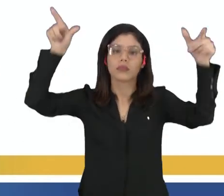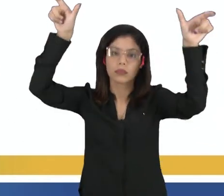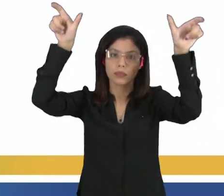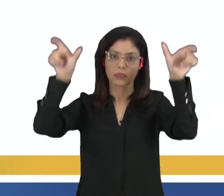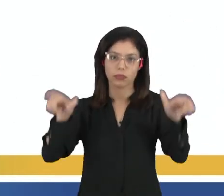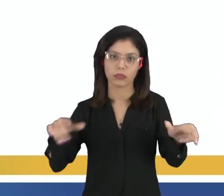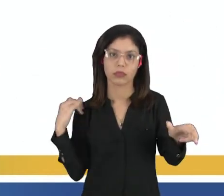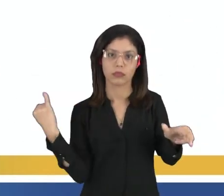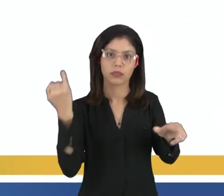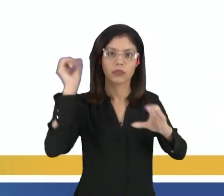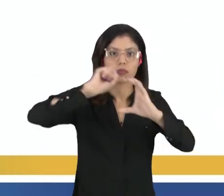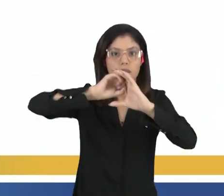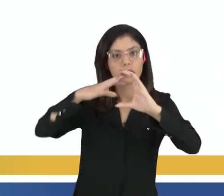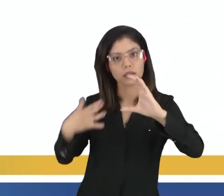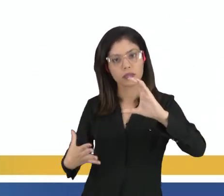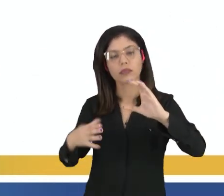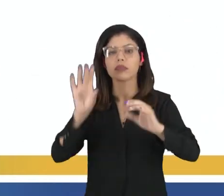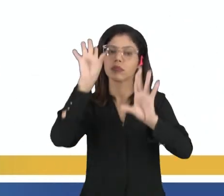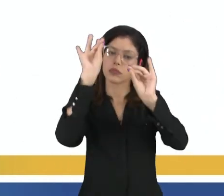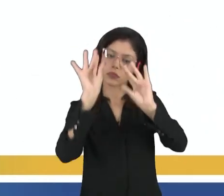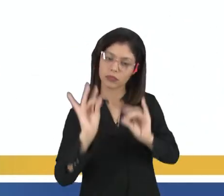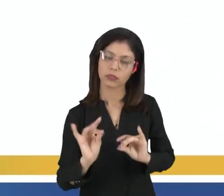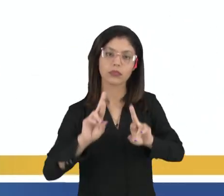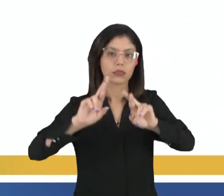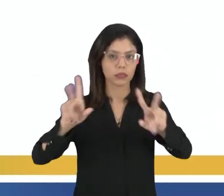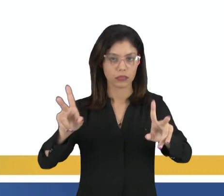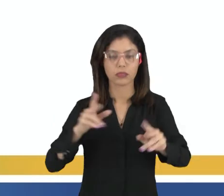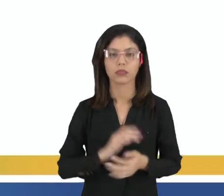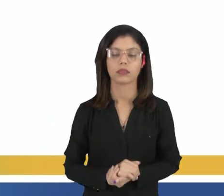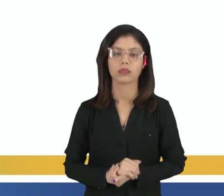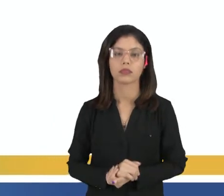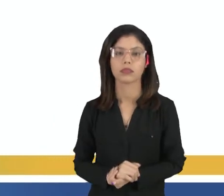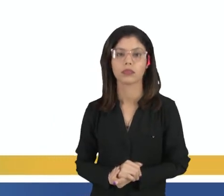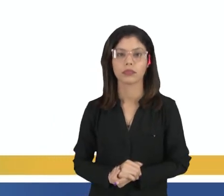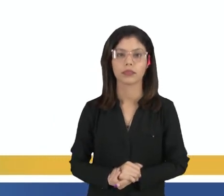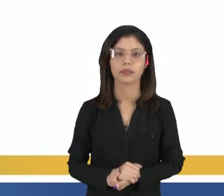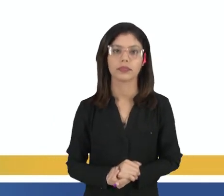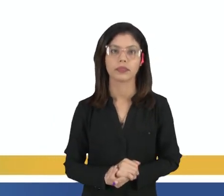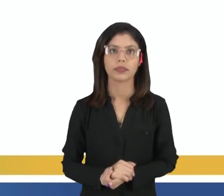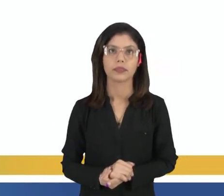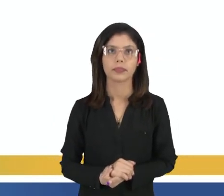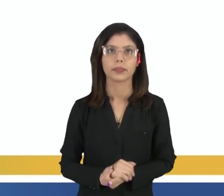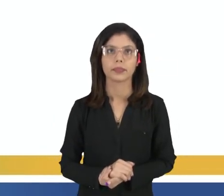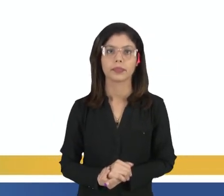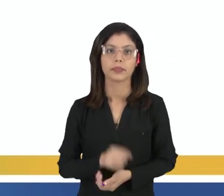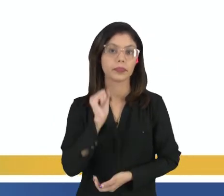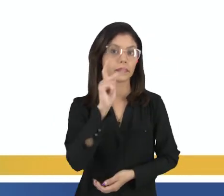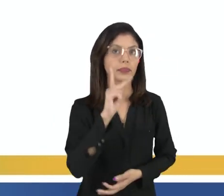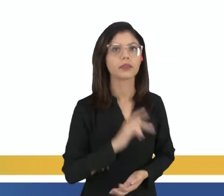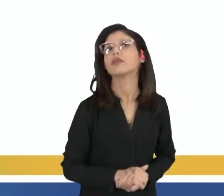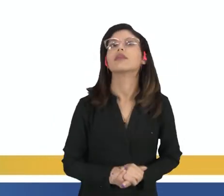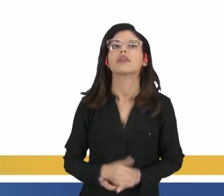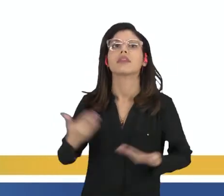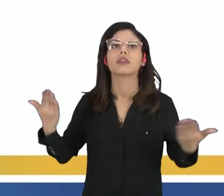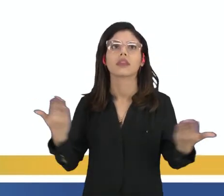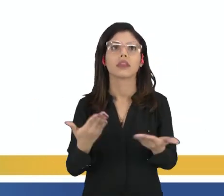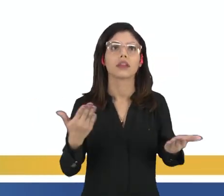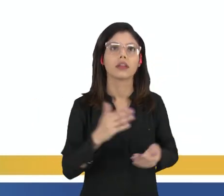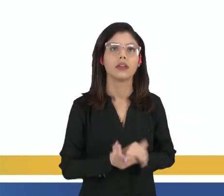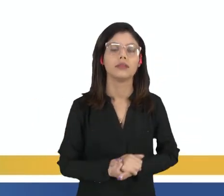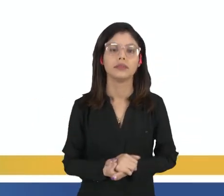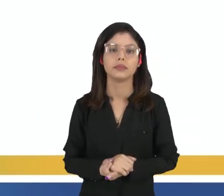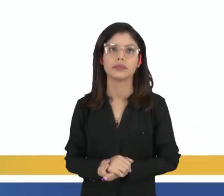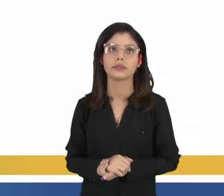são as principais características e diferenças entre as pilhas e a eletrólise, ok? Agora a gente vai